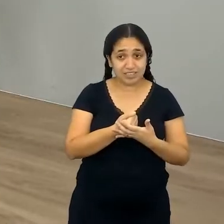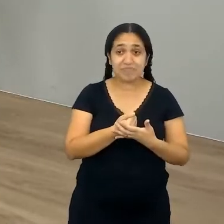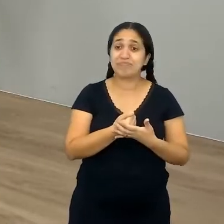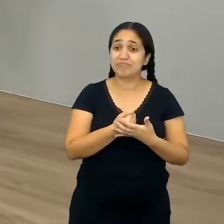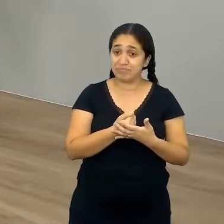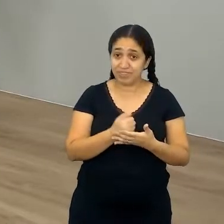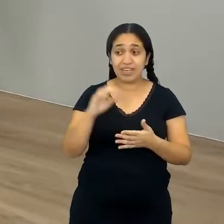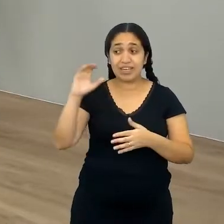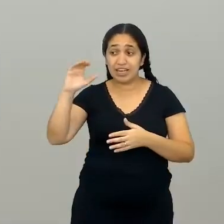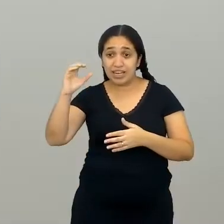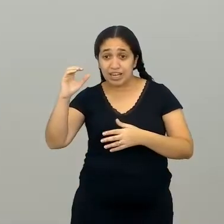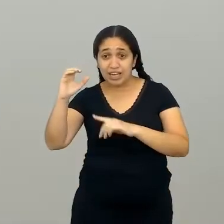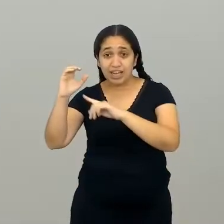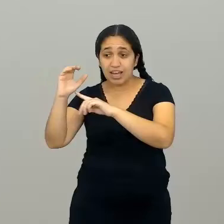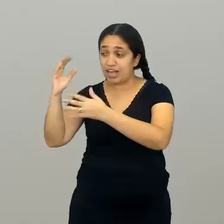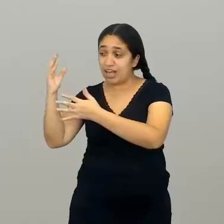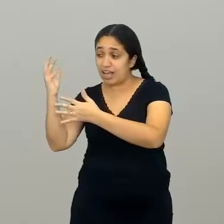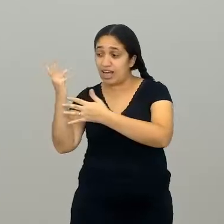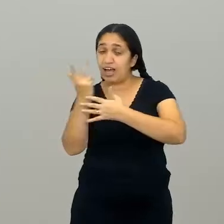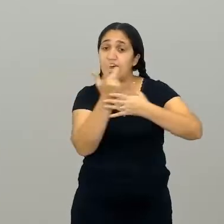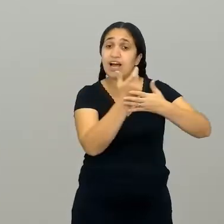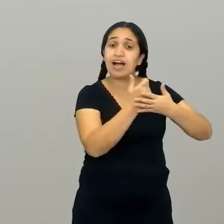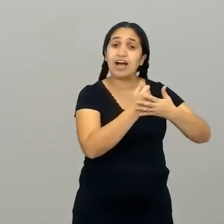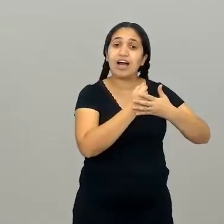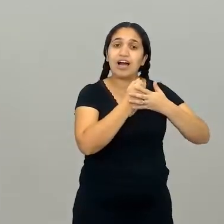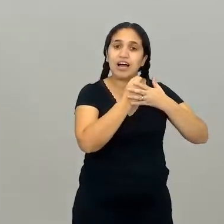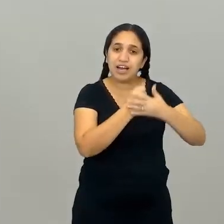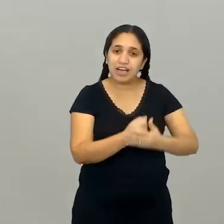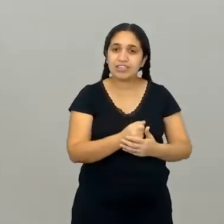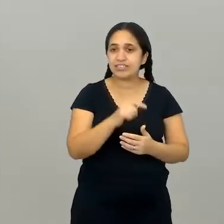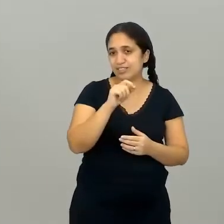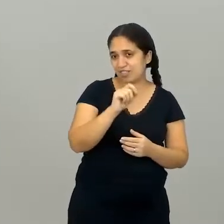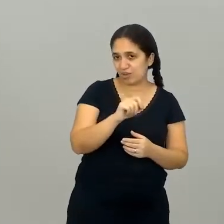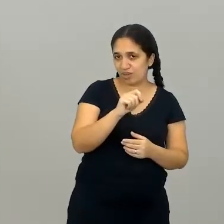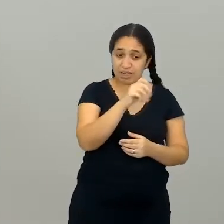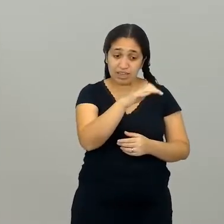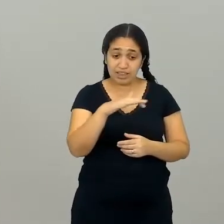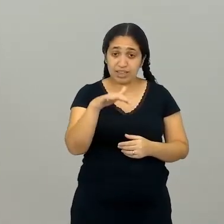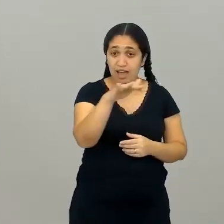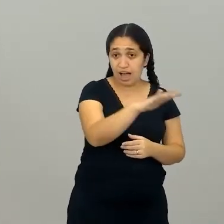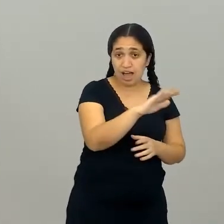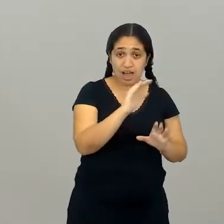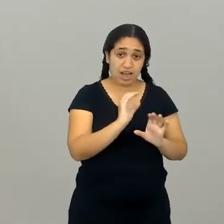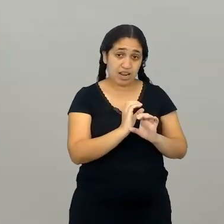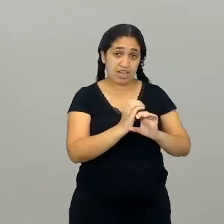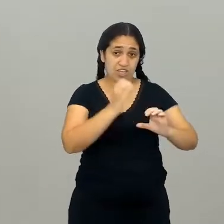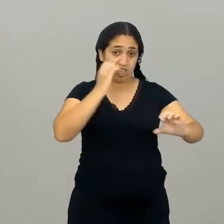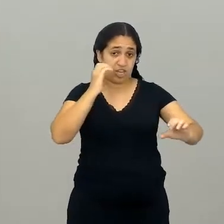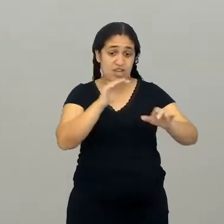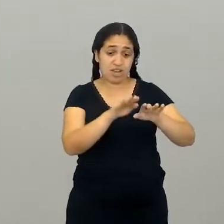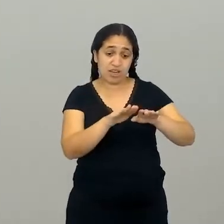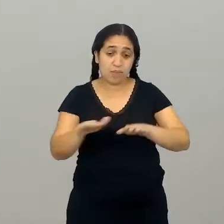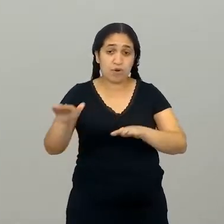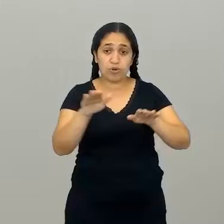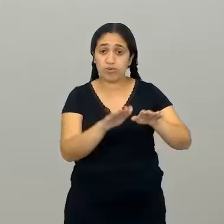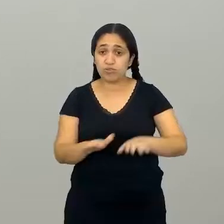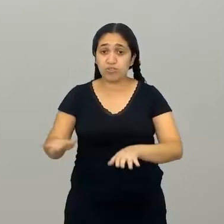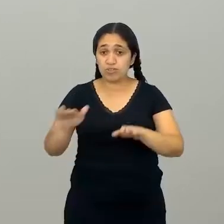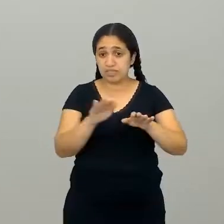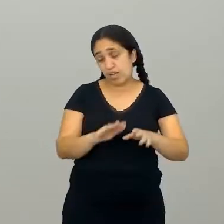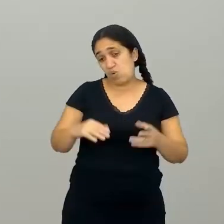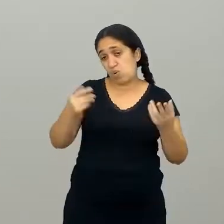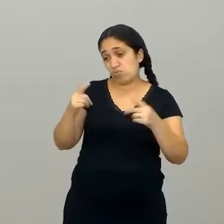ciência passa a ser vocacionada, sendo na área da engenharia de produção, ou sendo nos bens